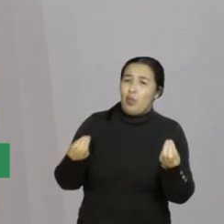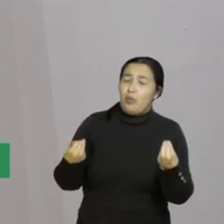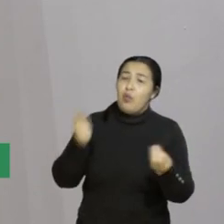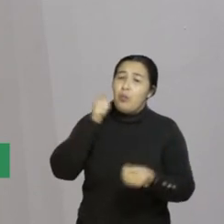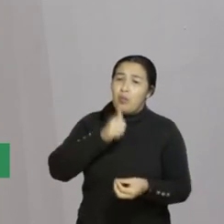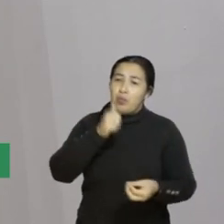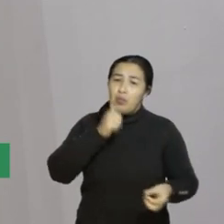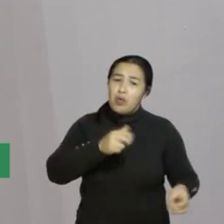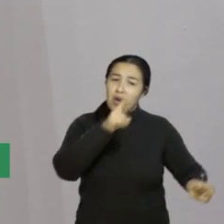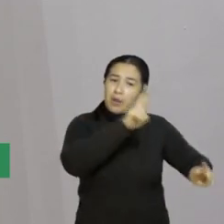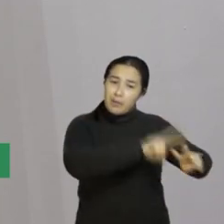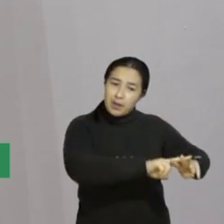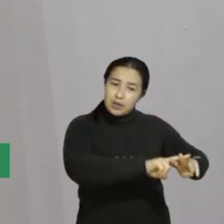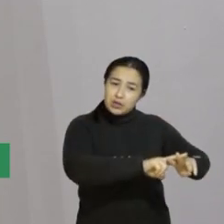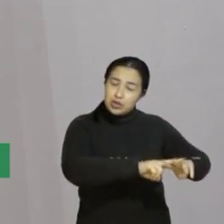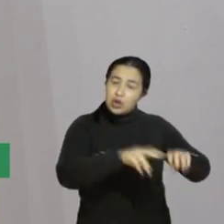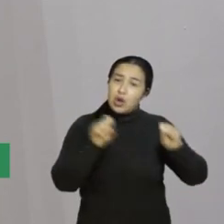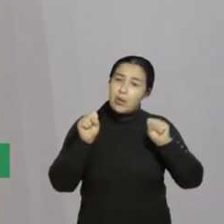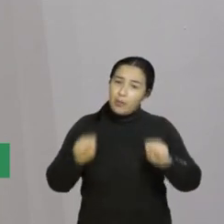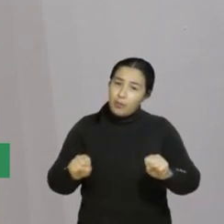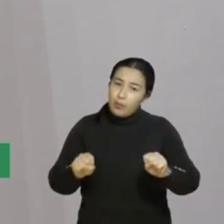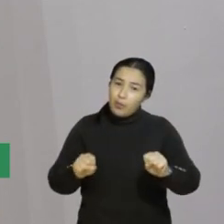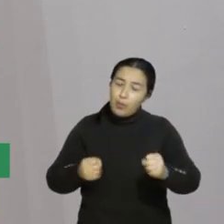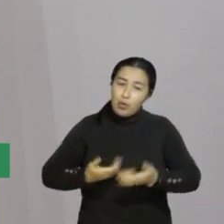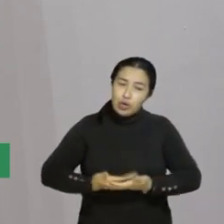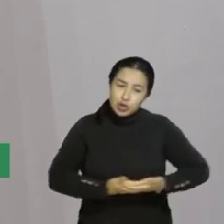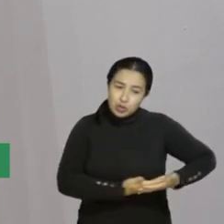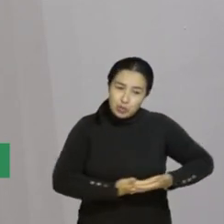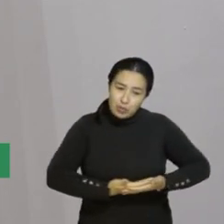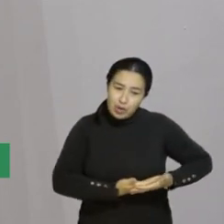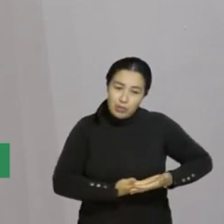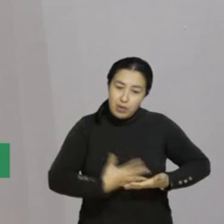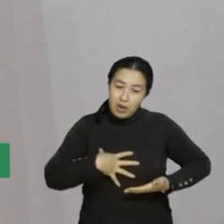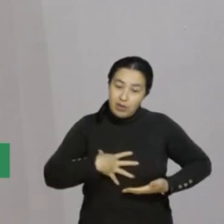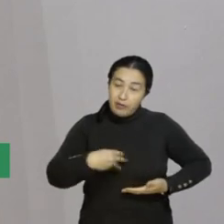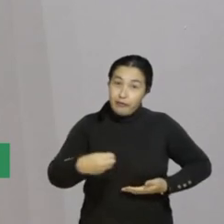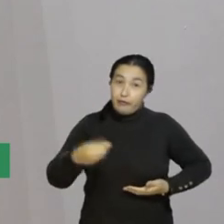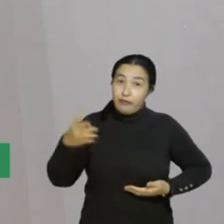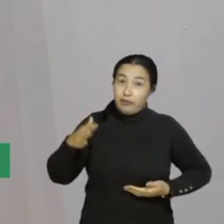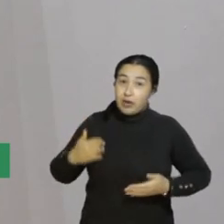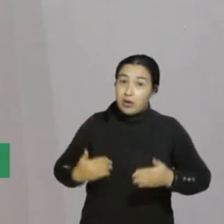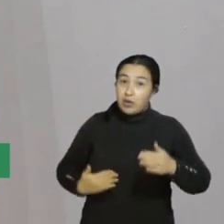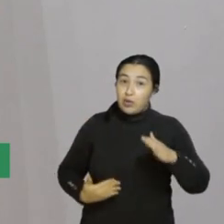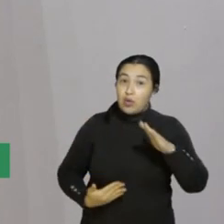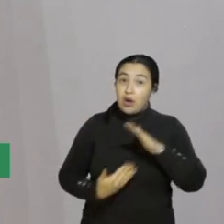pena em casa, com um filho de até 12 anos, podem. E